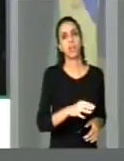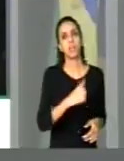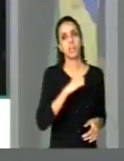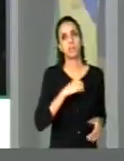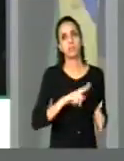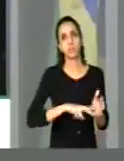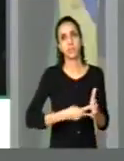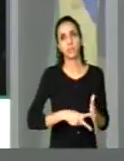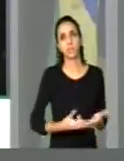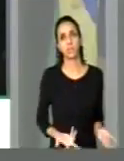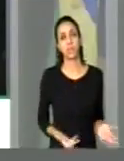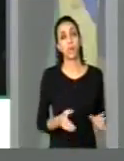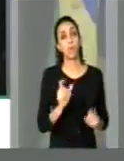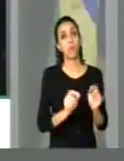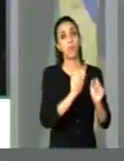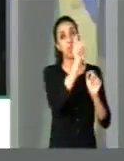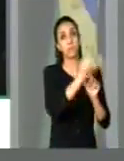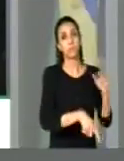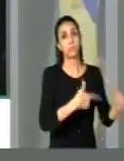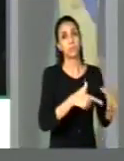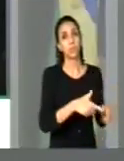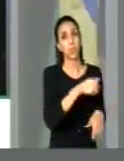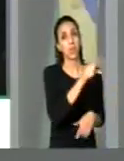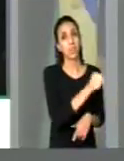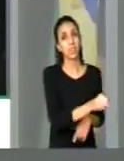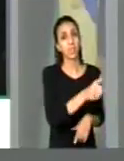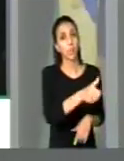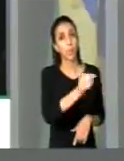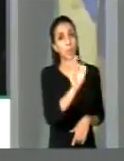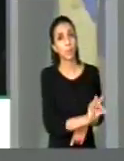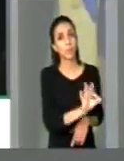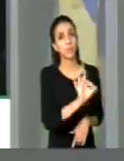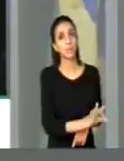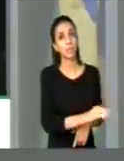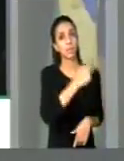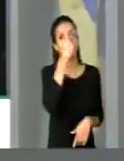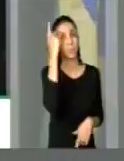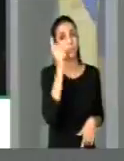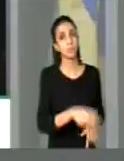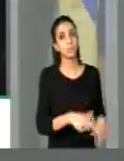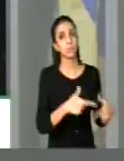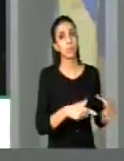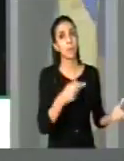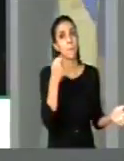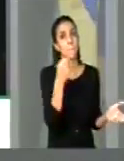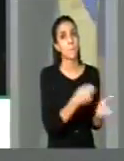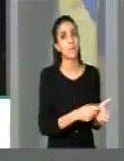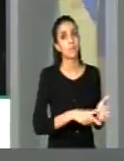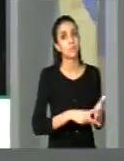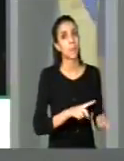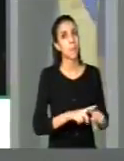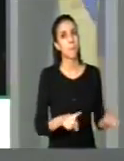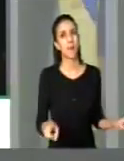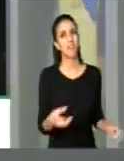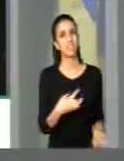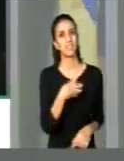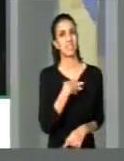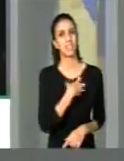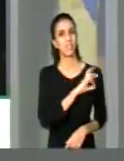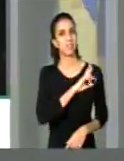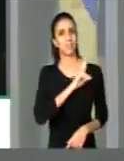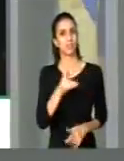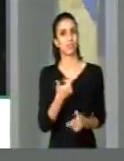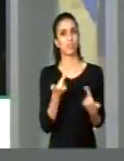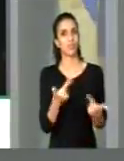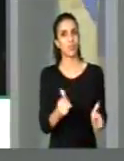81% dos trabalhadores brasileiros pagam seus sindicatos, mas não se sentem representados por